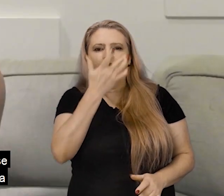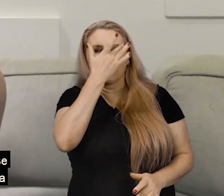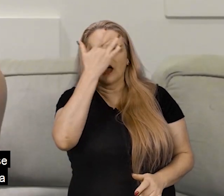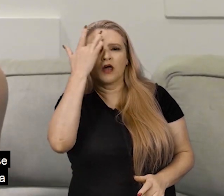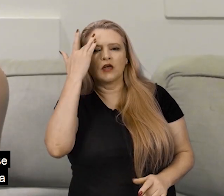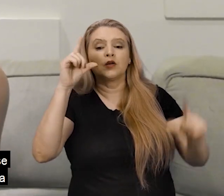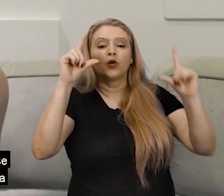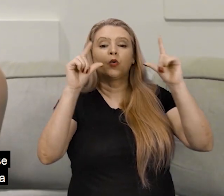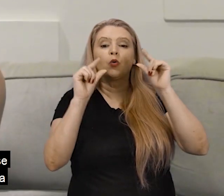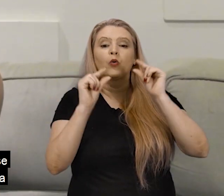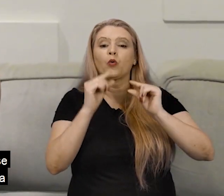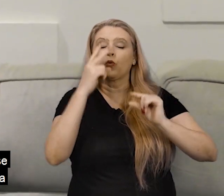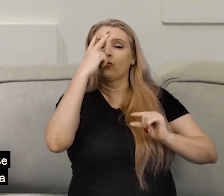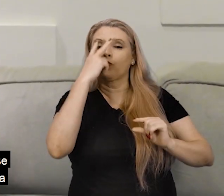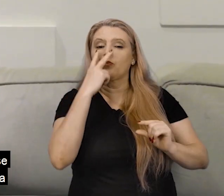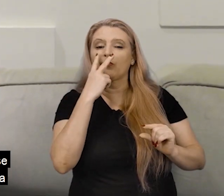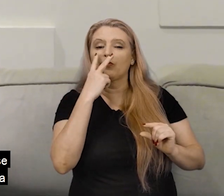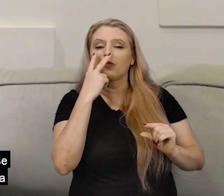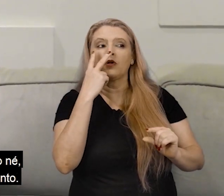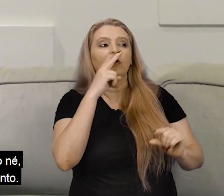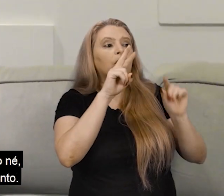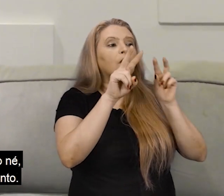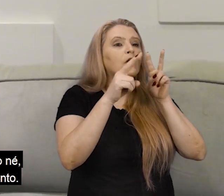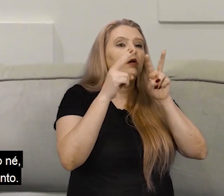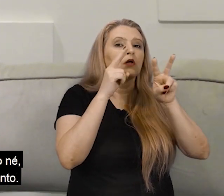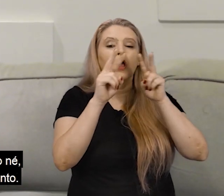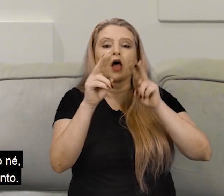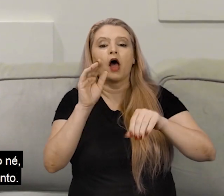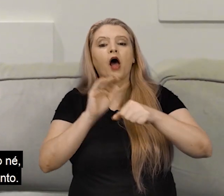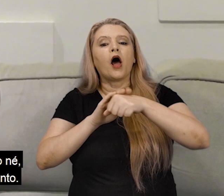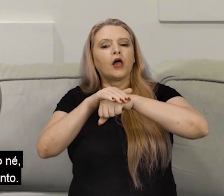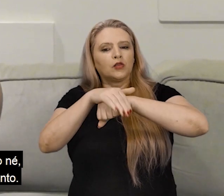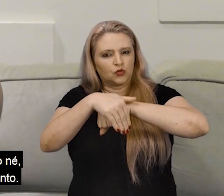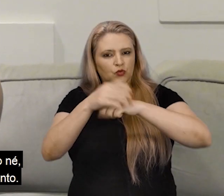enxergar. Geralmente, se eu tô à noite, eu preciso de alguém que esteja junto comigo